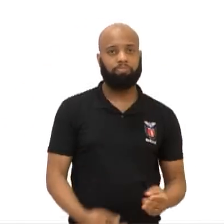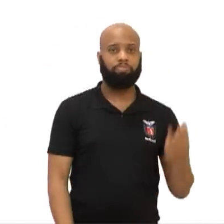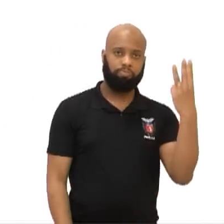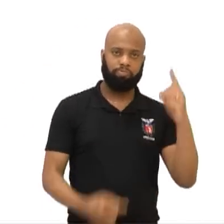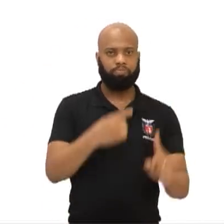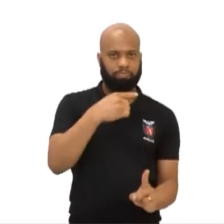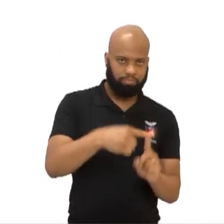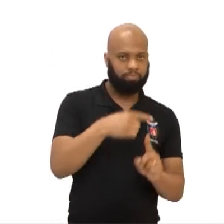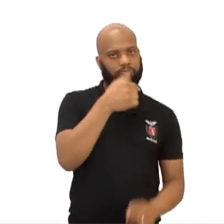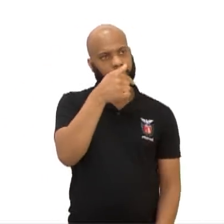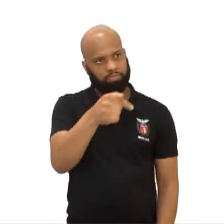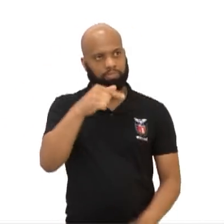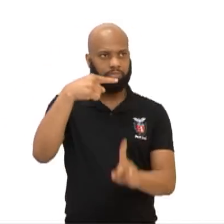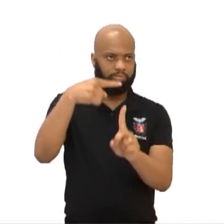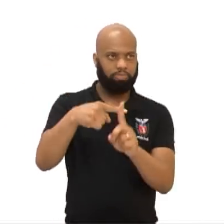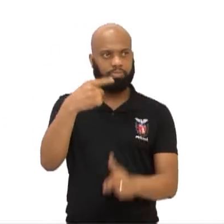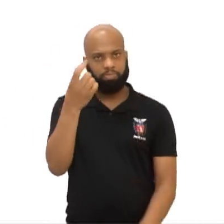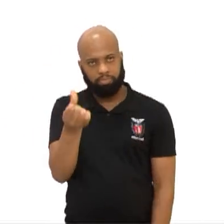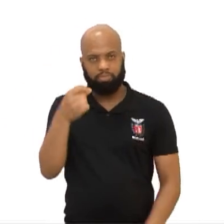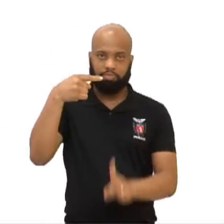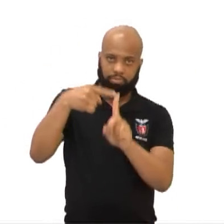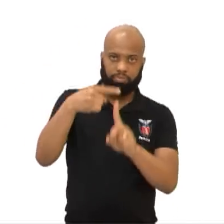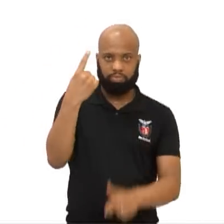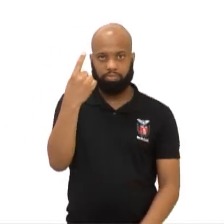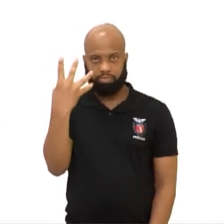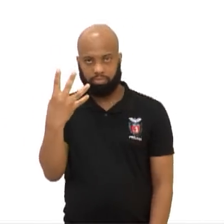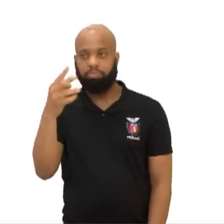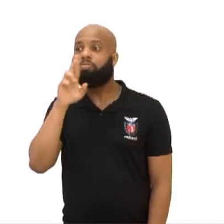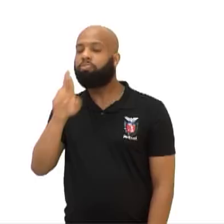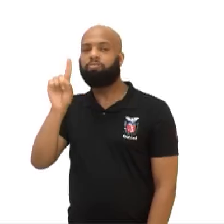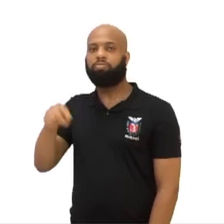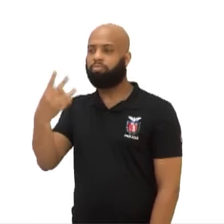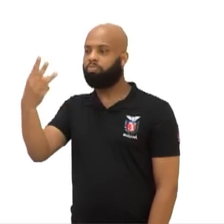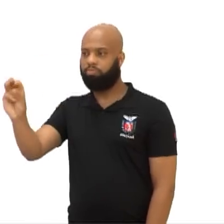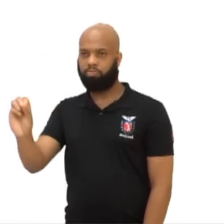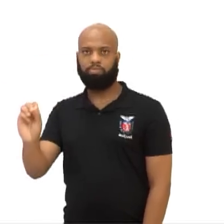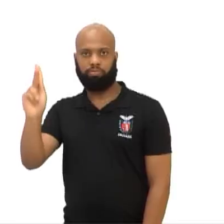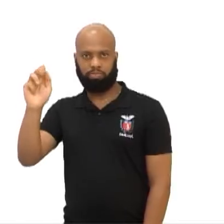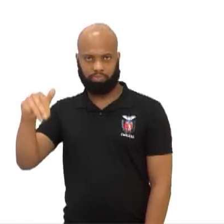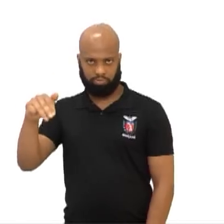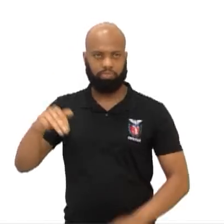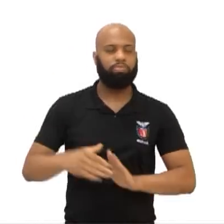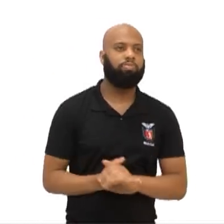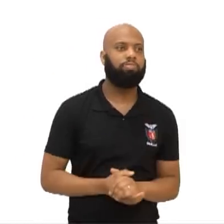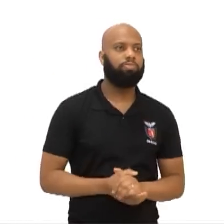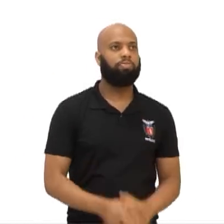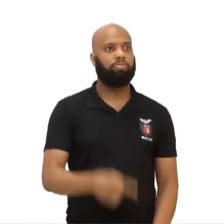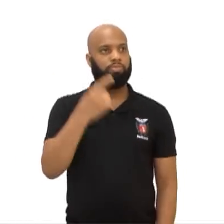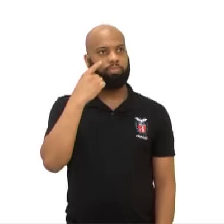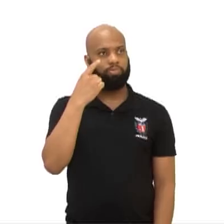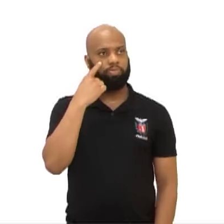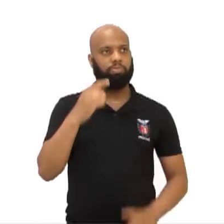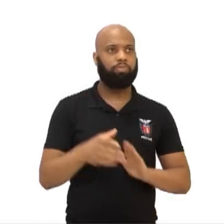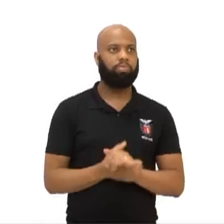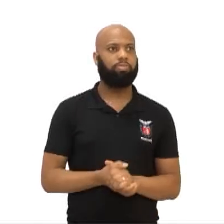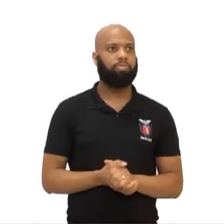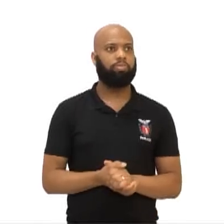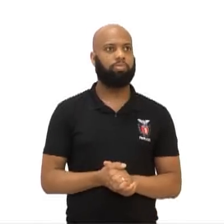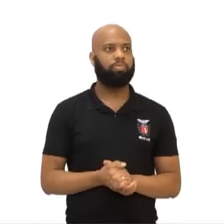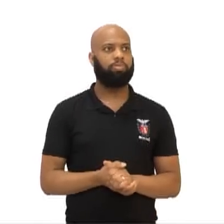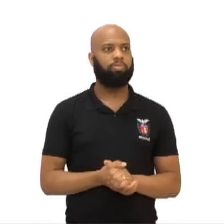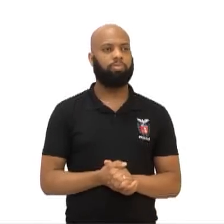esse percurso que ele fez, que foram 30 quilômetros, tá? Então, você veja aqui,